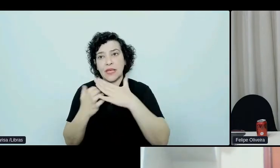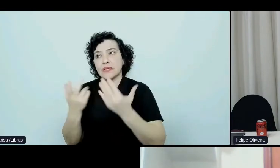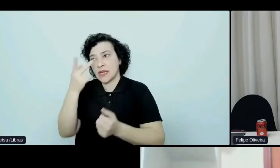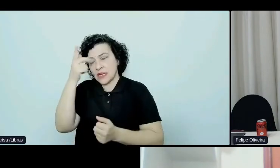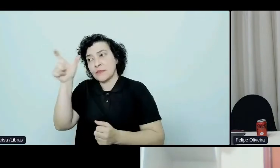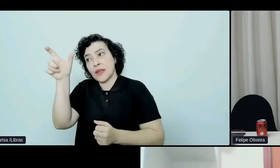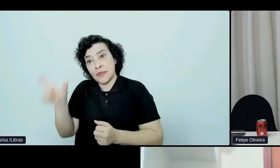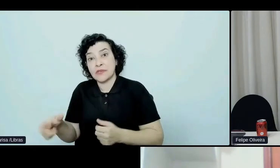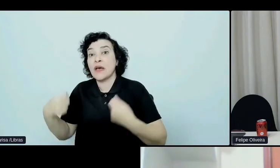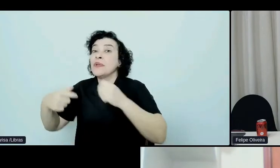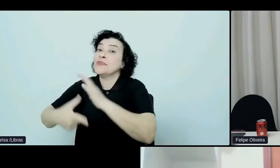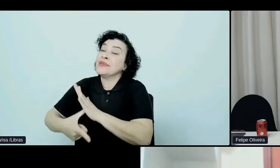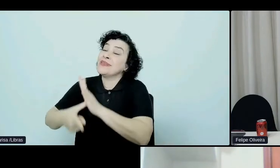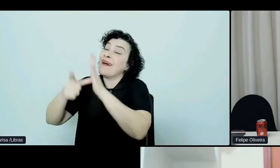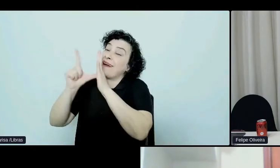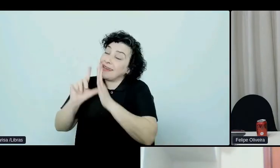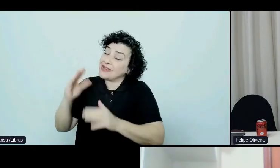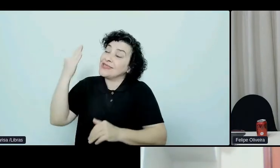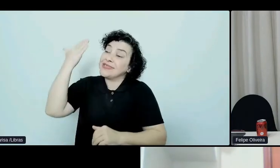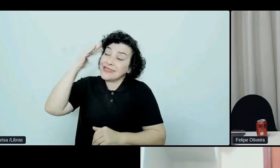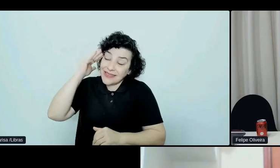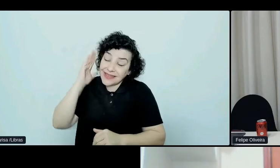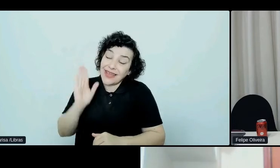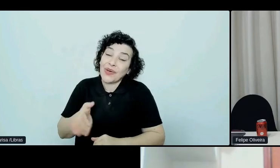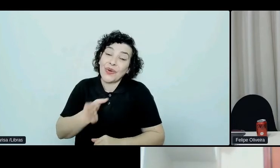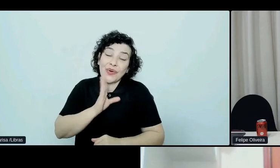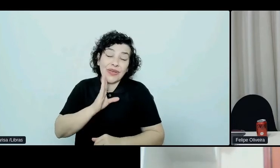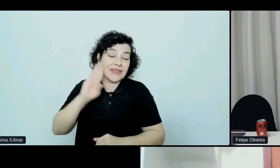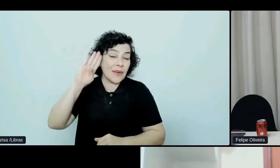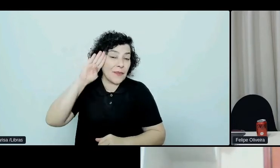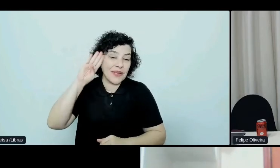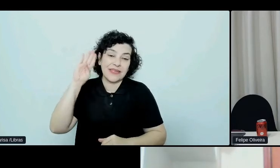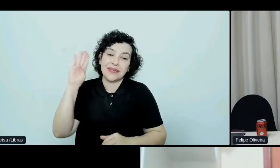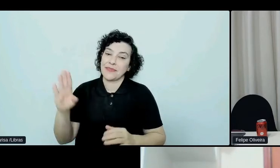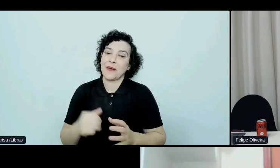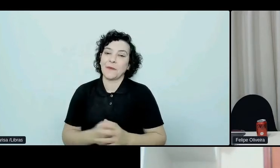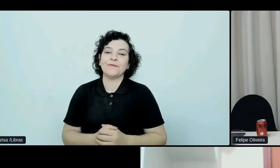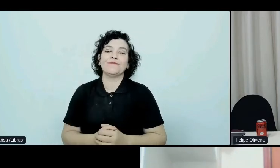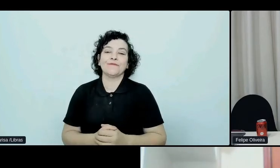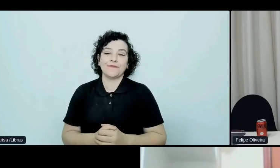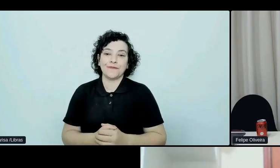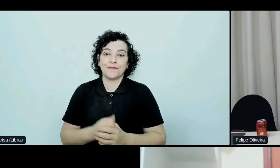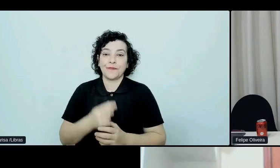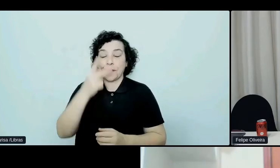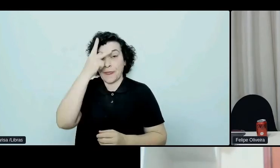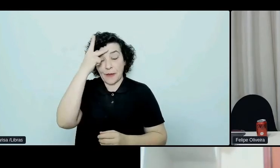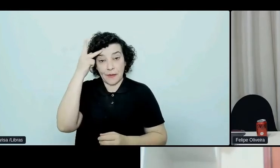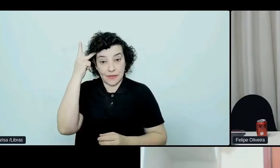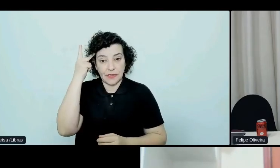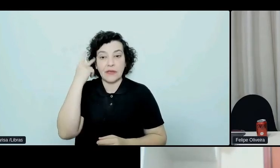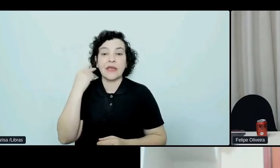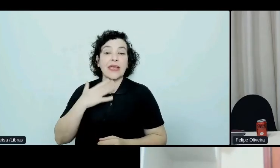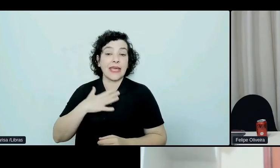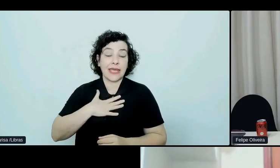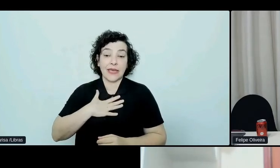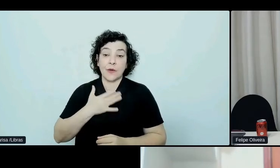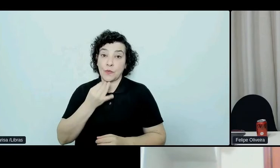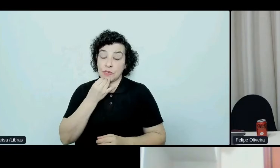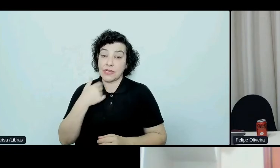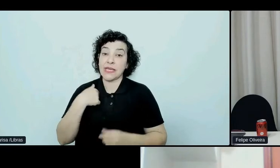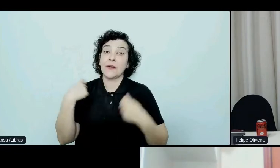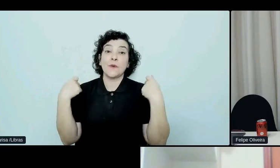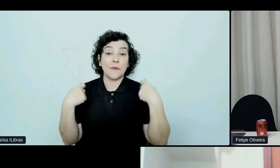possa também produzir melhor, porque a empresa, no final das contas, ela quer lucrar, né, gente? Não dá pra gente negar. Então, tem que ser bom para os dois